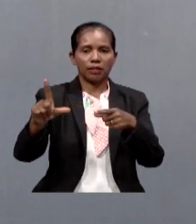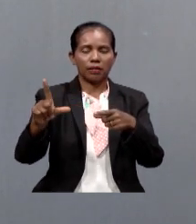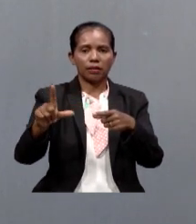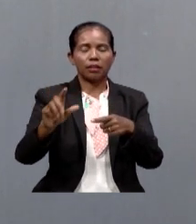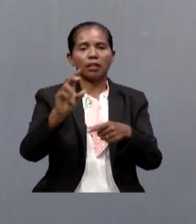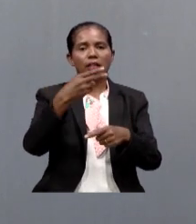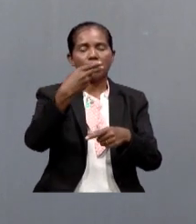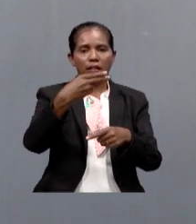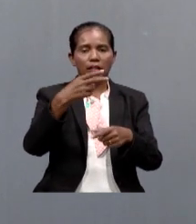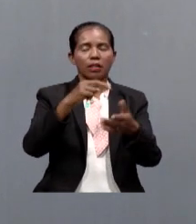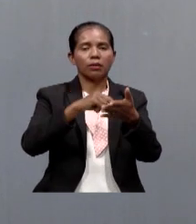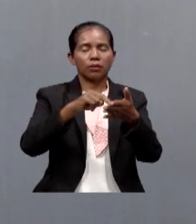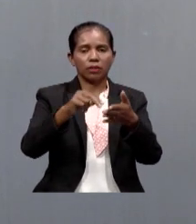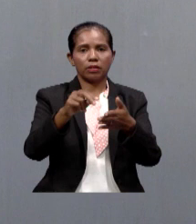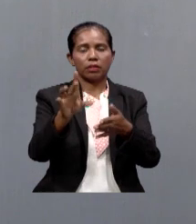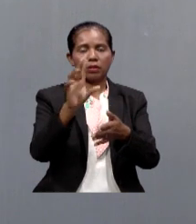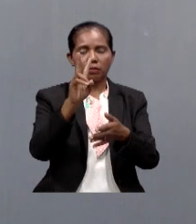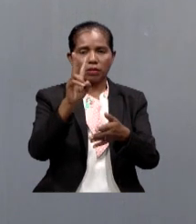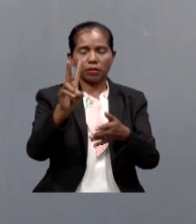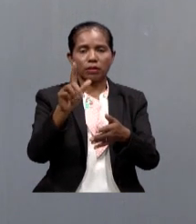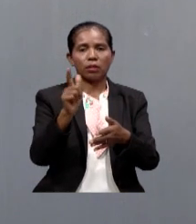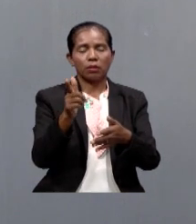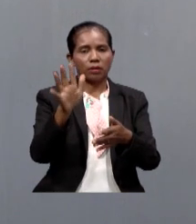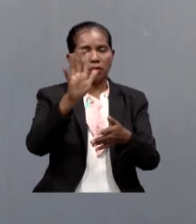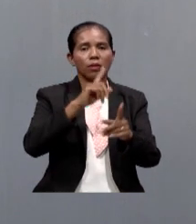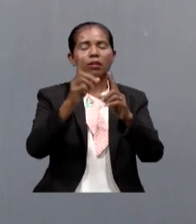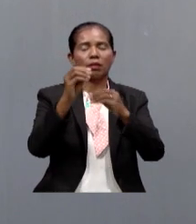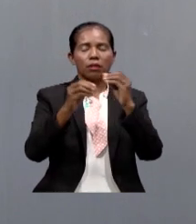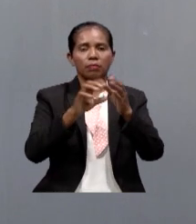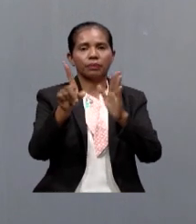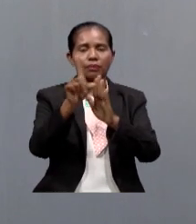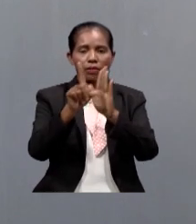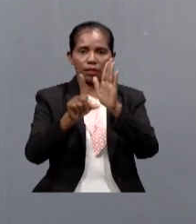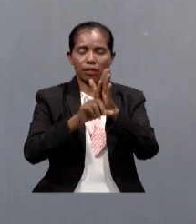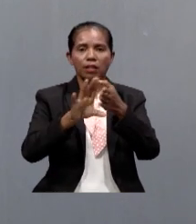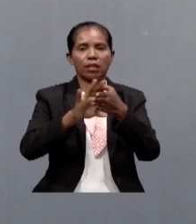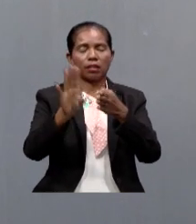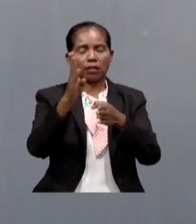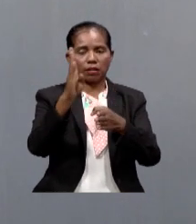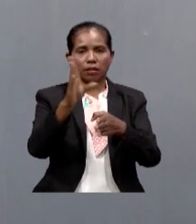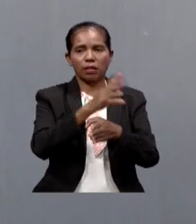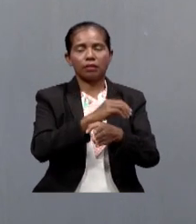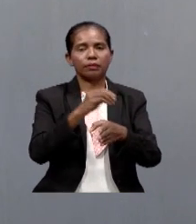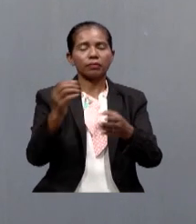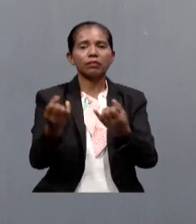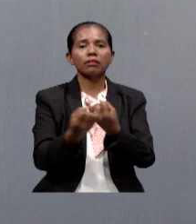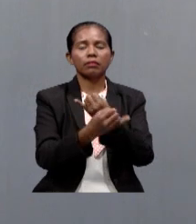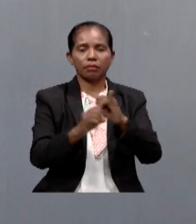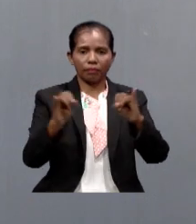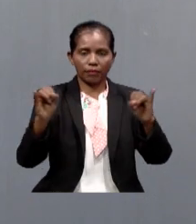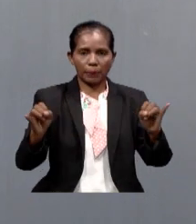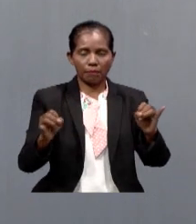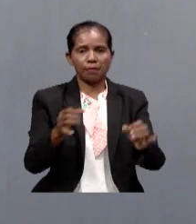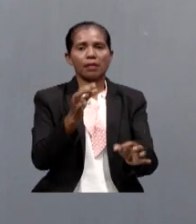H husi número 2 artigo 95 nebe qual é kono ba lei eleitoral ho regime do referendo e dane